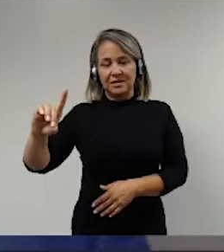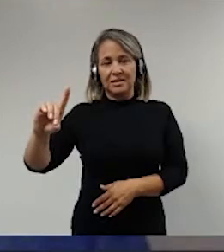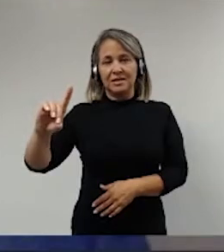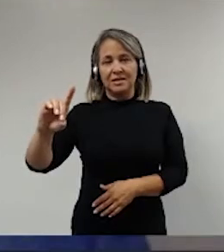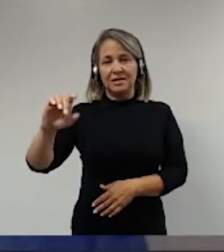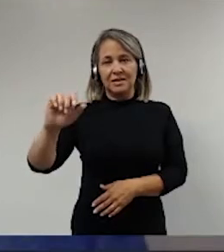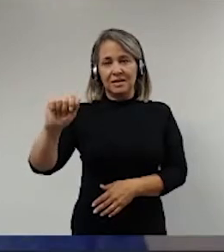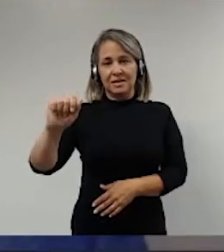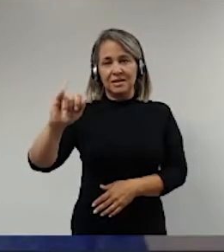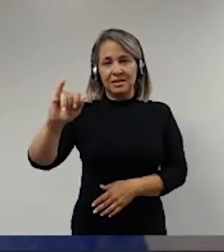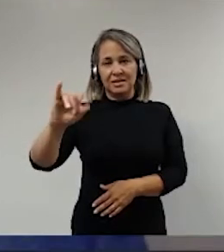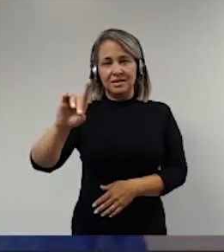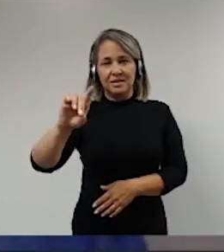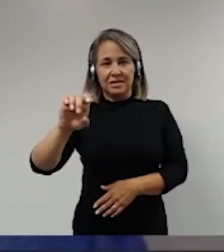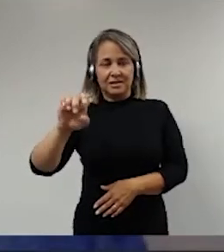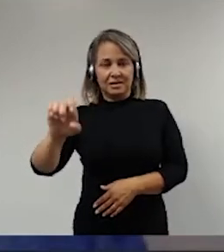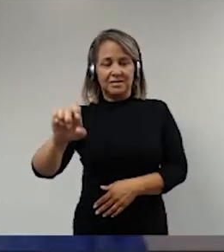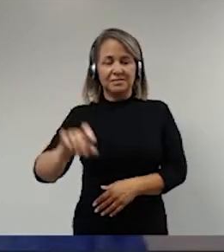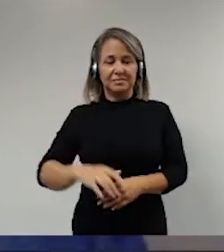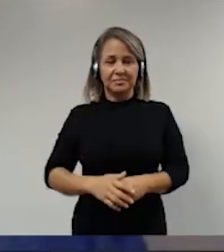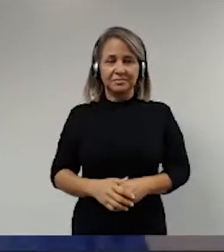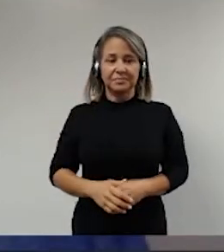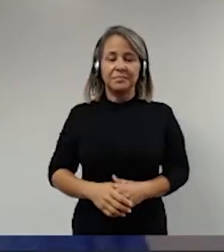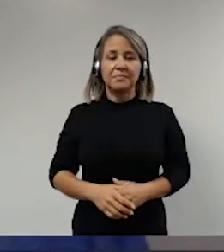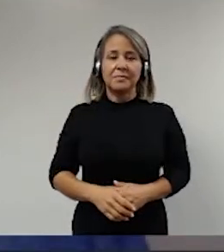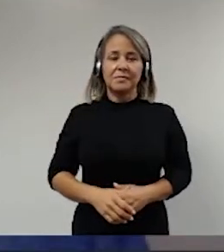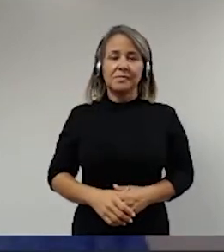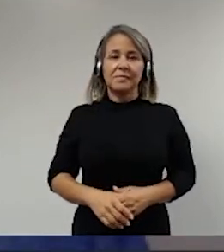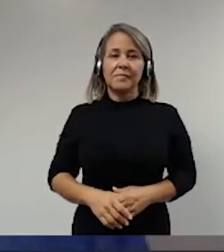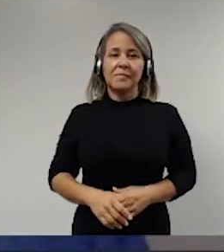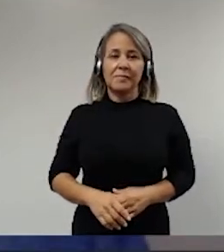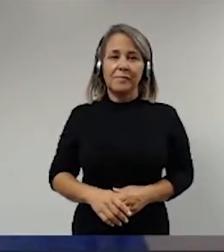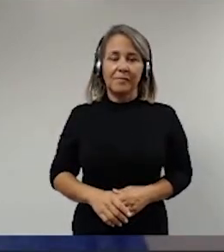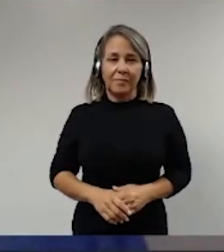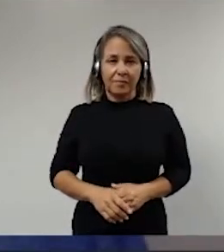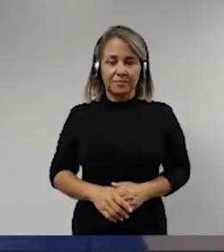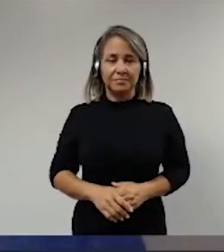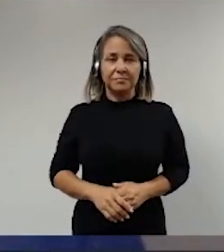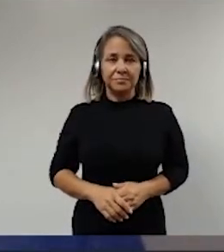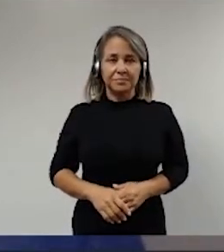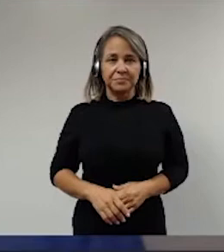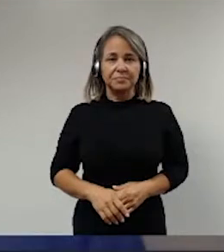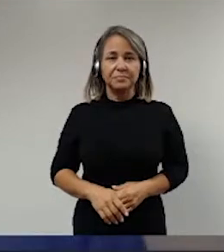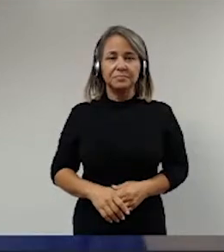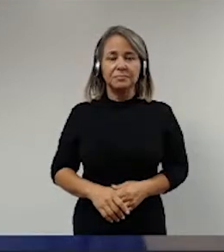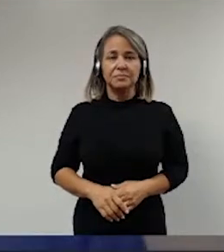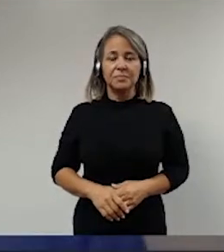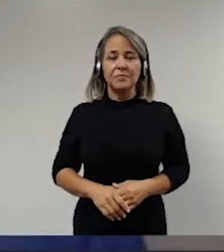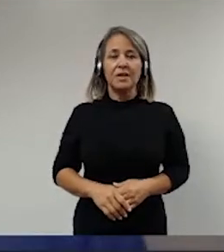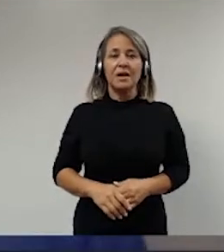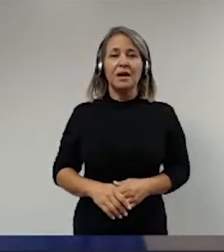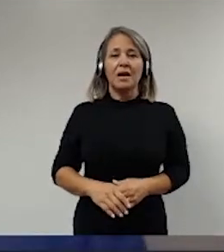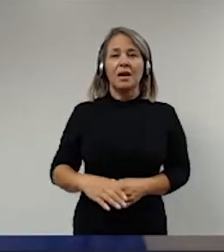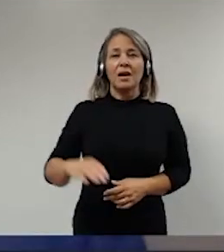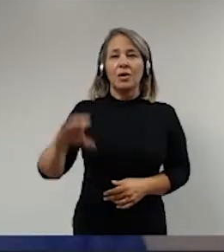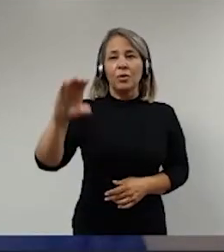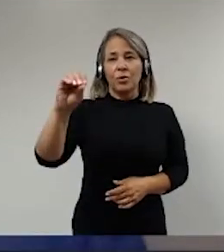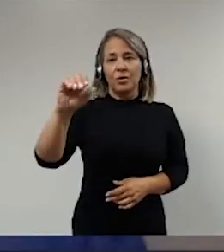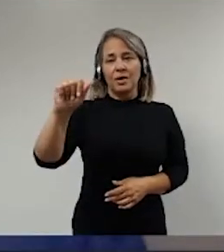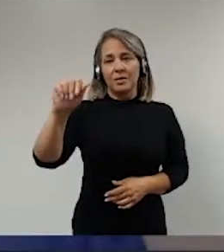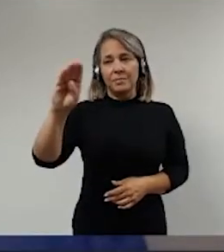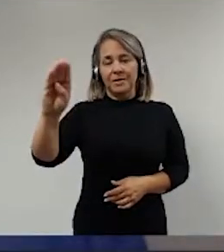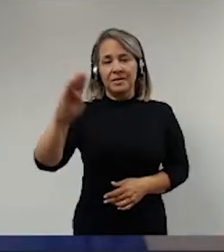CDAIDE, Comissão de Direitos Autorais, Direitos Imateriais do Entretenimento da OAB, Ordem dos Advogados do Brasil, secção do Rio de